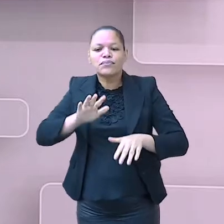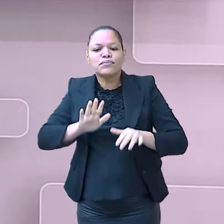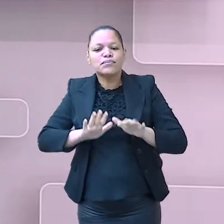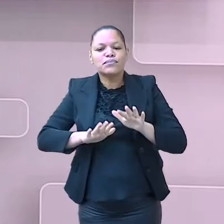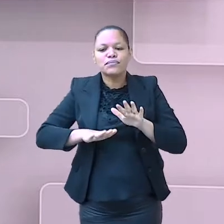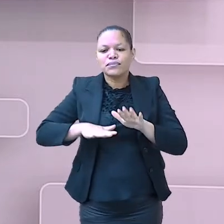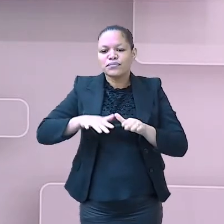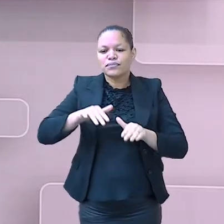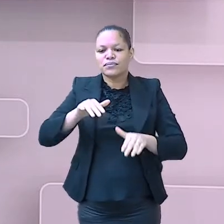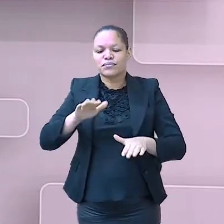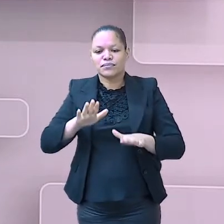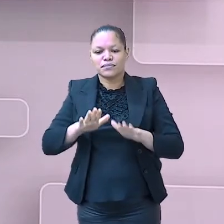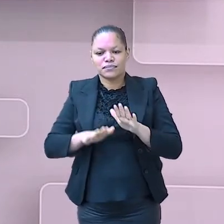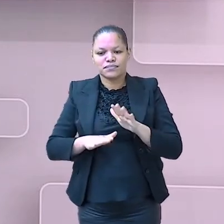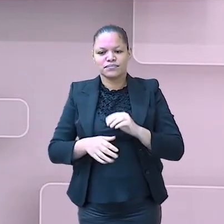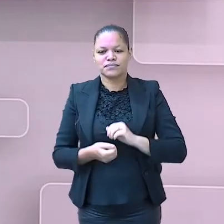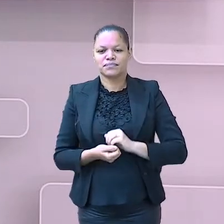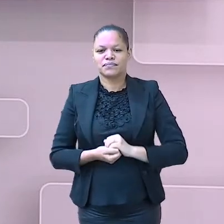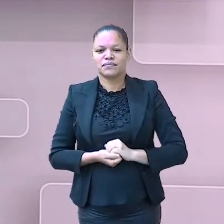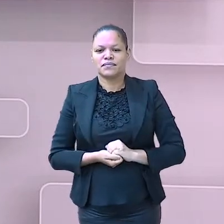da aterrissagem.